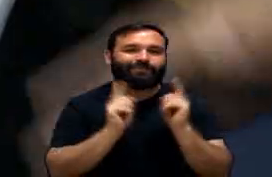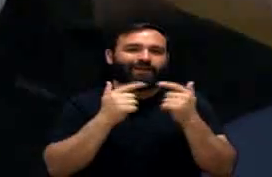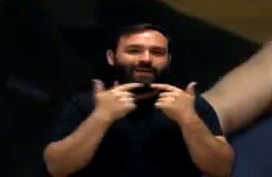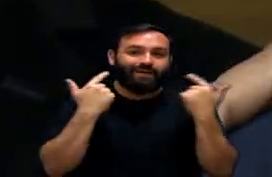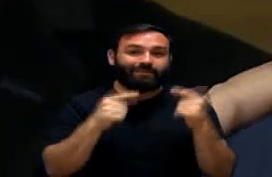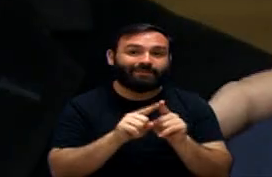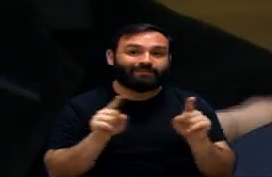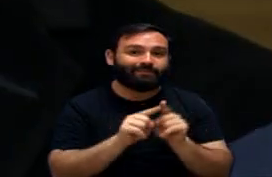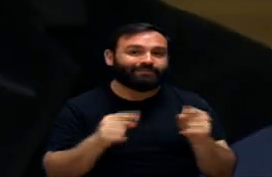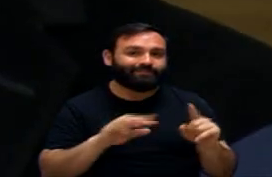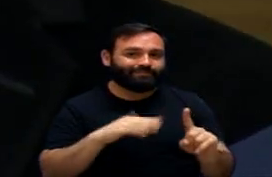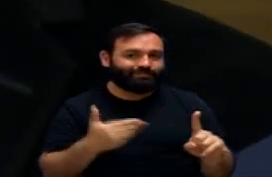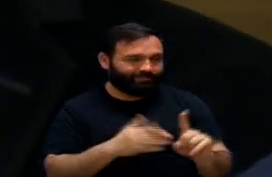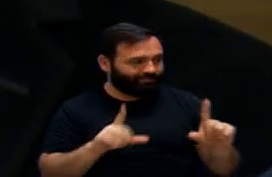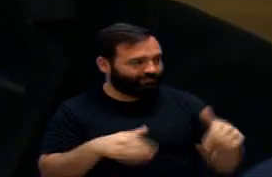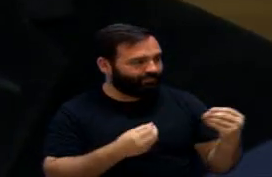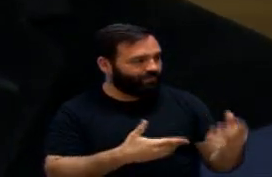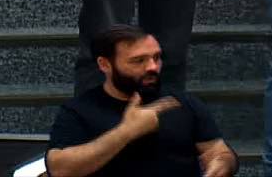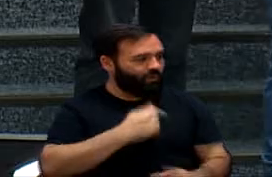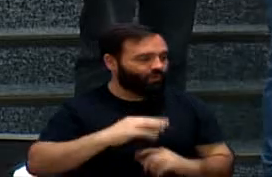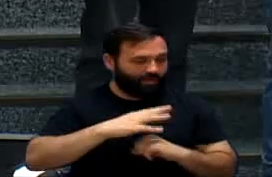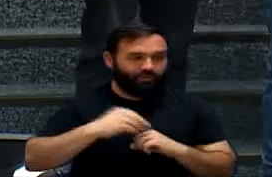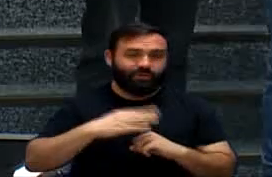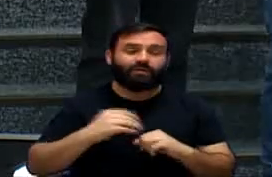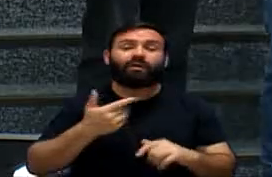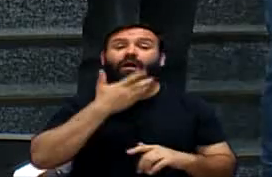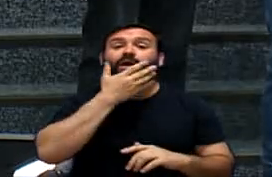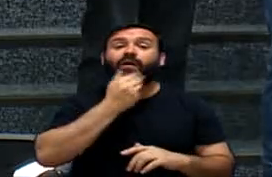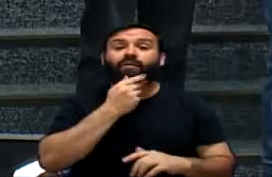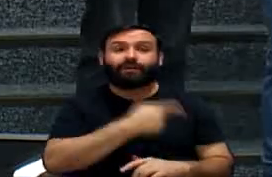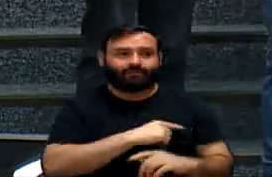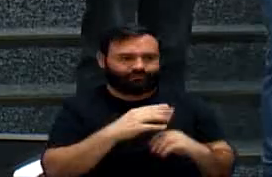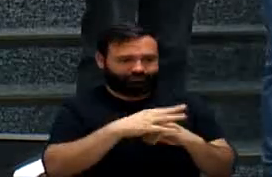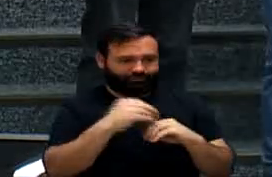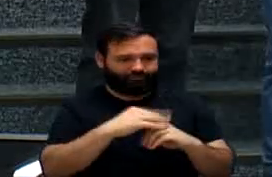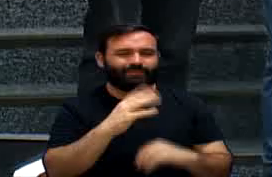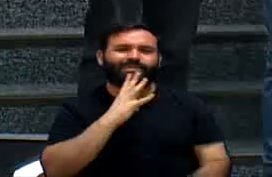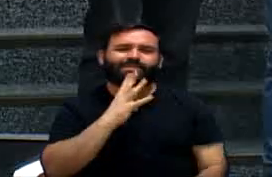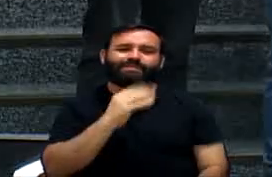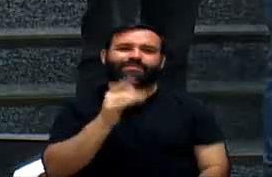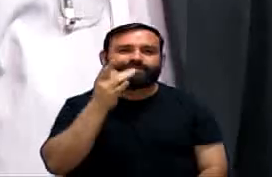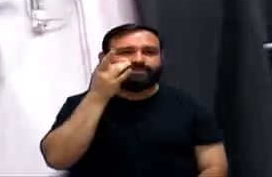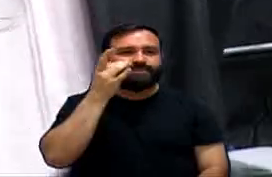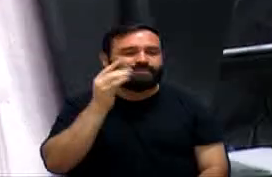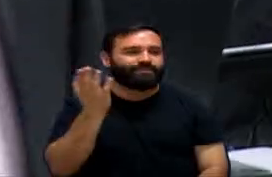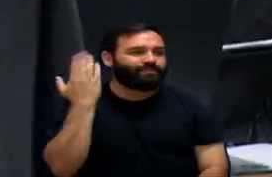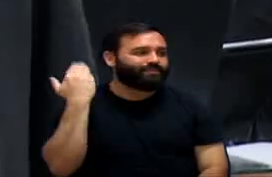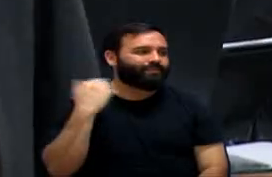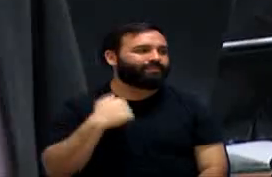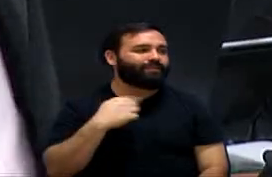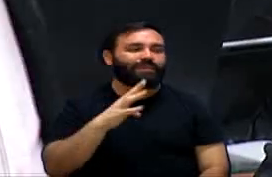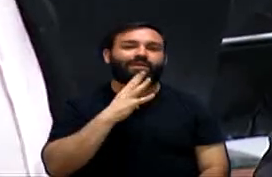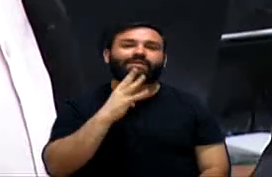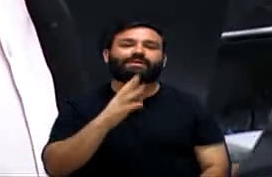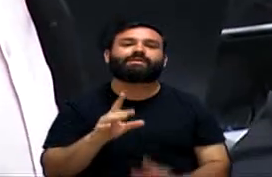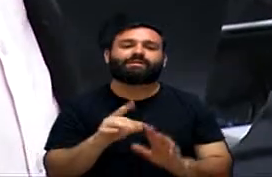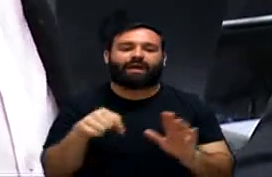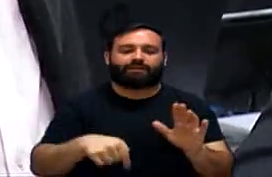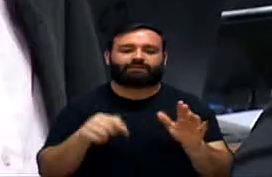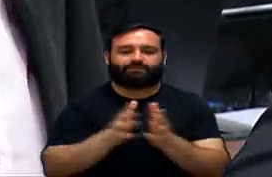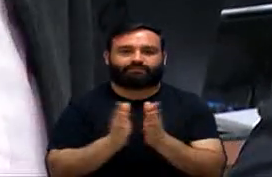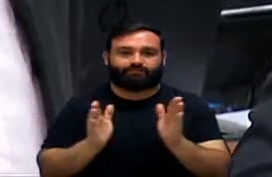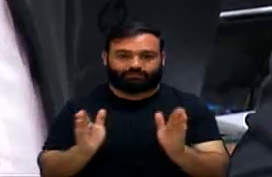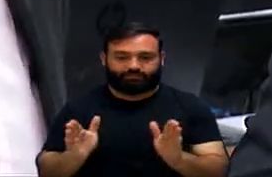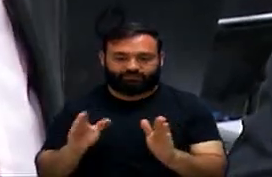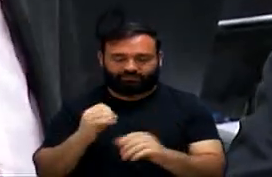aqui entregando essa homenagem a Rodrigo Treviso eu quero dizer uma coisa o Rodrigo do Treviso eu conheci ele pessoalmente eu conheci ele na legislatura nessa